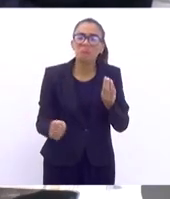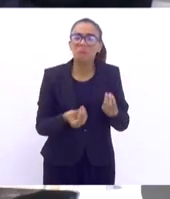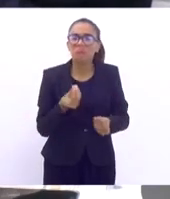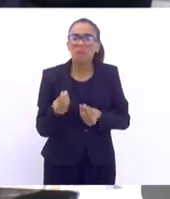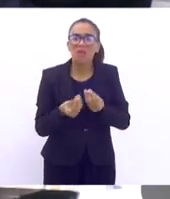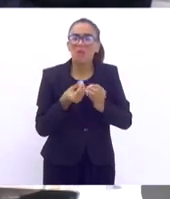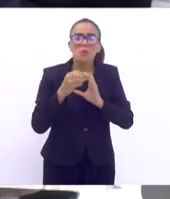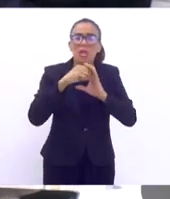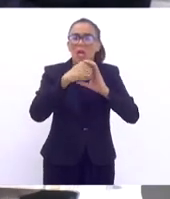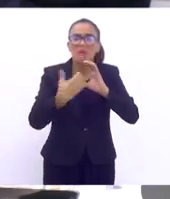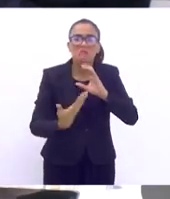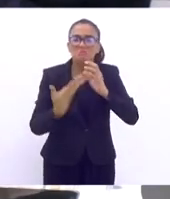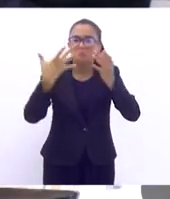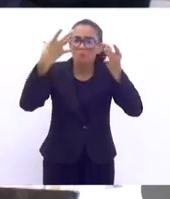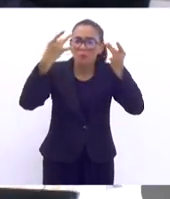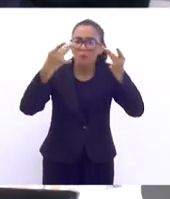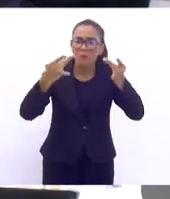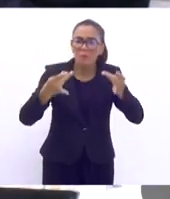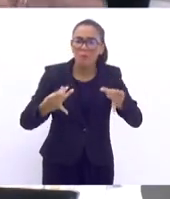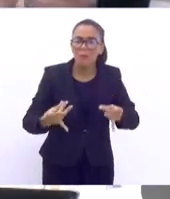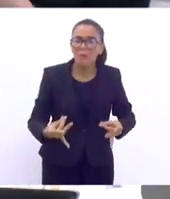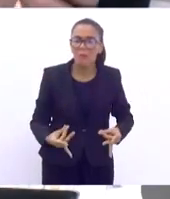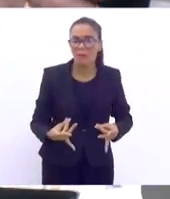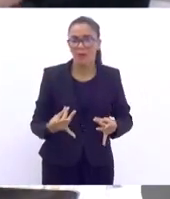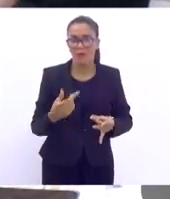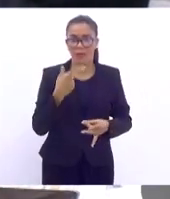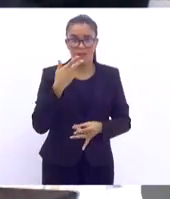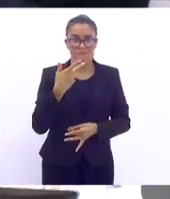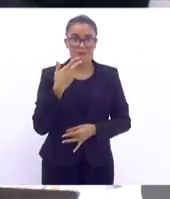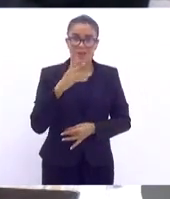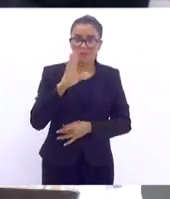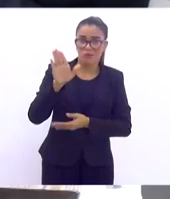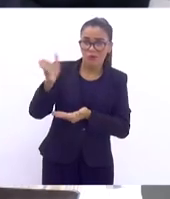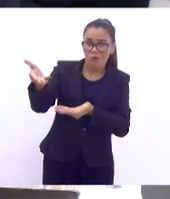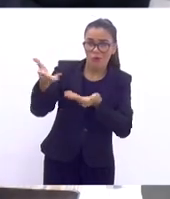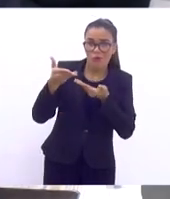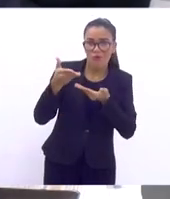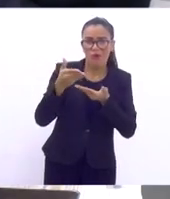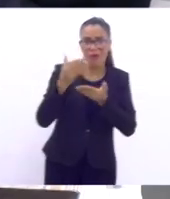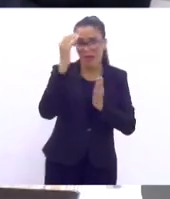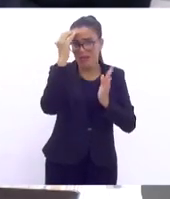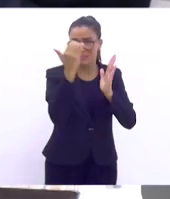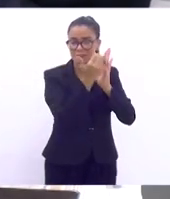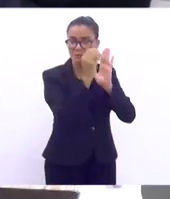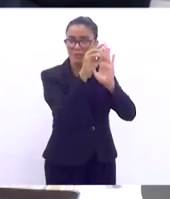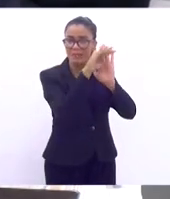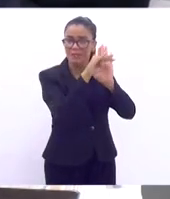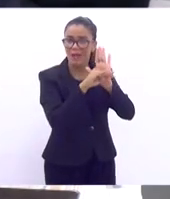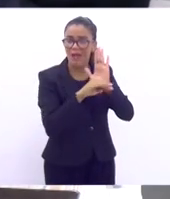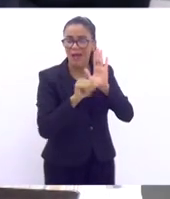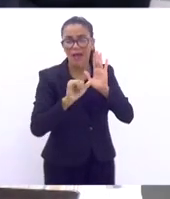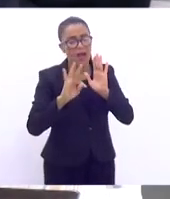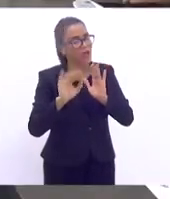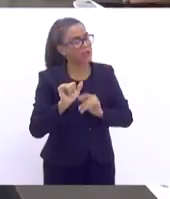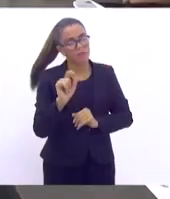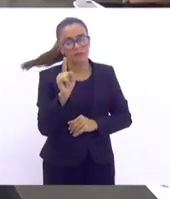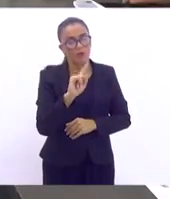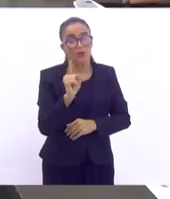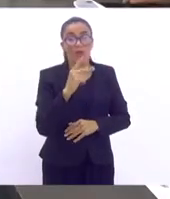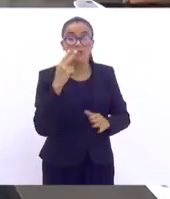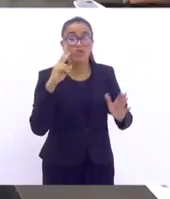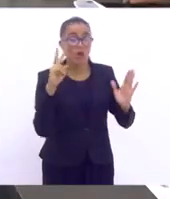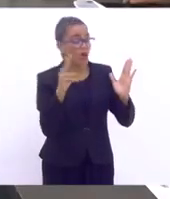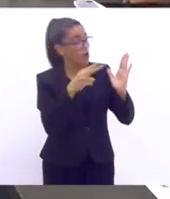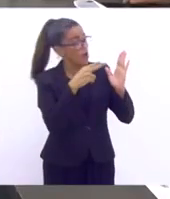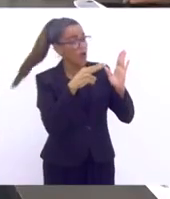discricionariedade de escolher mesmo ele vai nomear conforme a ata pergunta eu não também conformada a grande dúvida não tá conforme nada tá observada